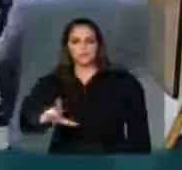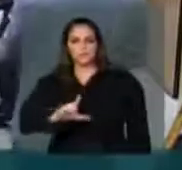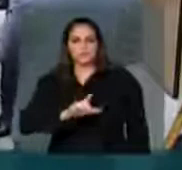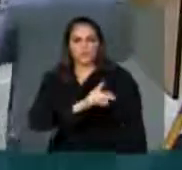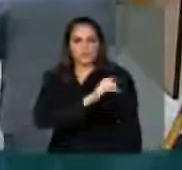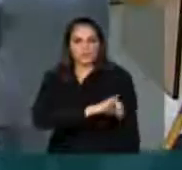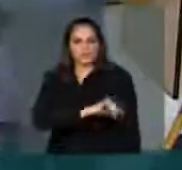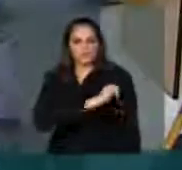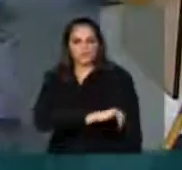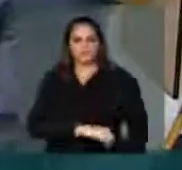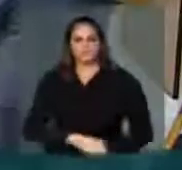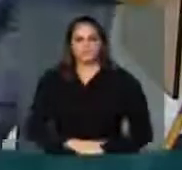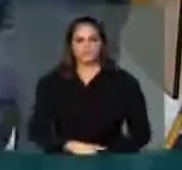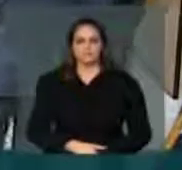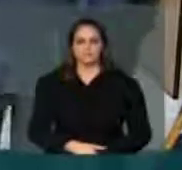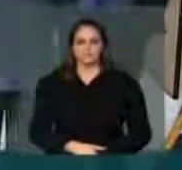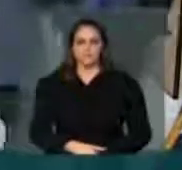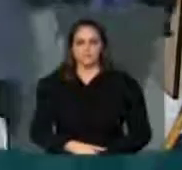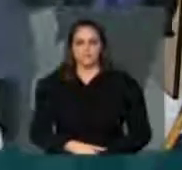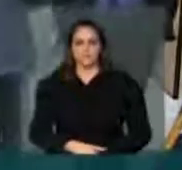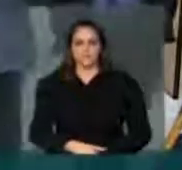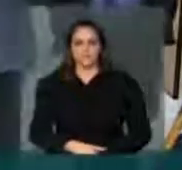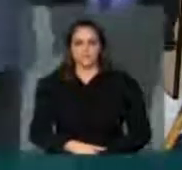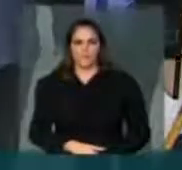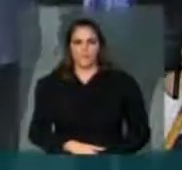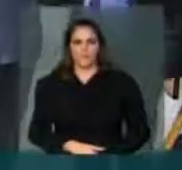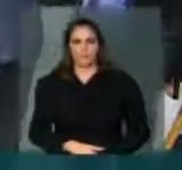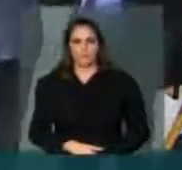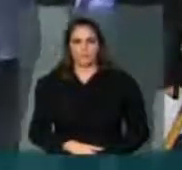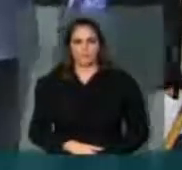Depois nós falamos o último orador e começa o grande expediente.